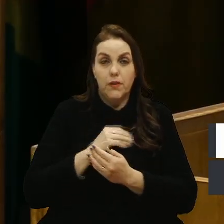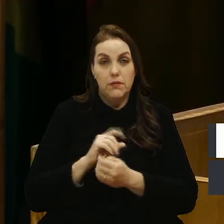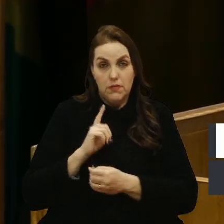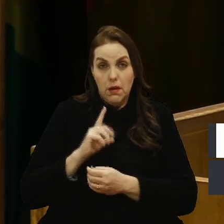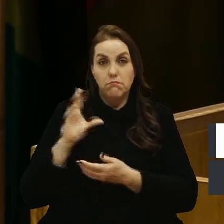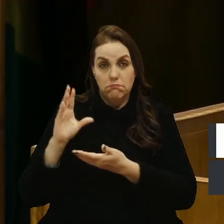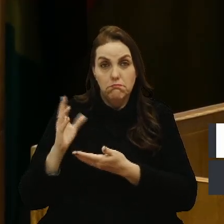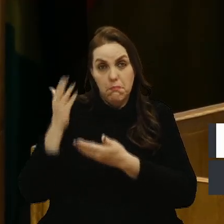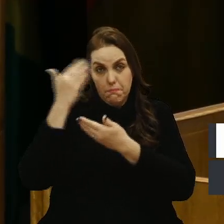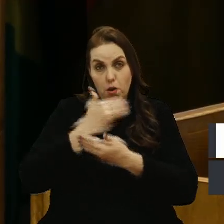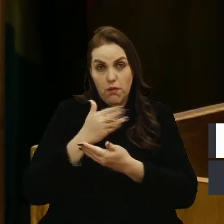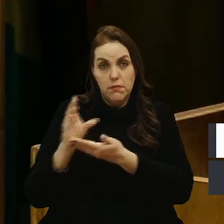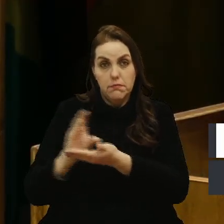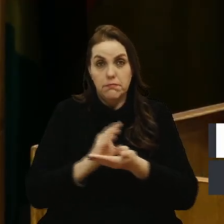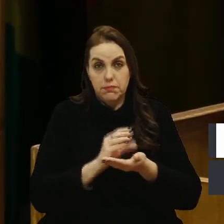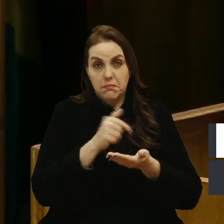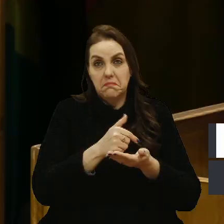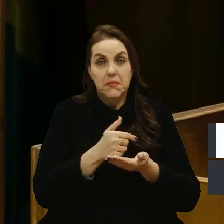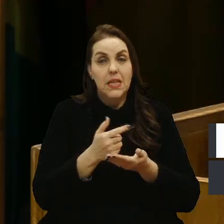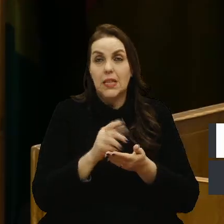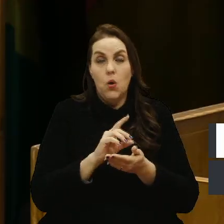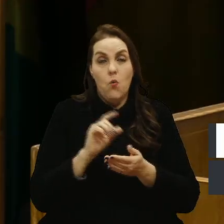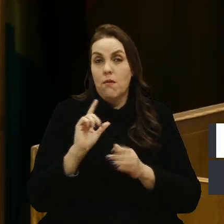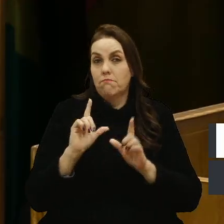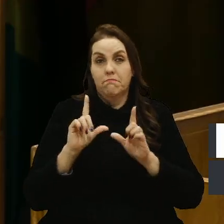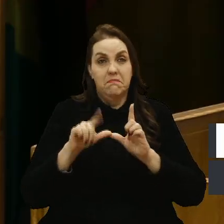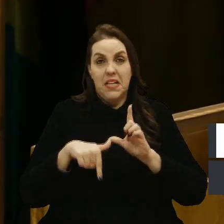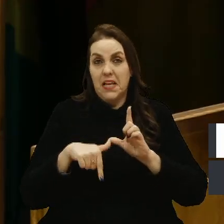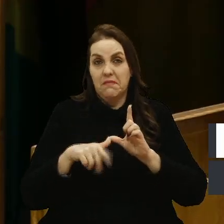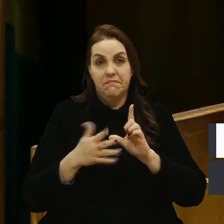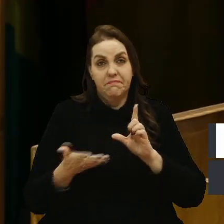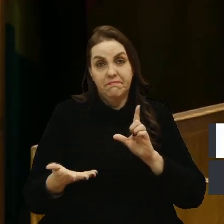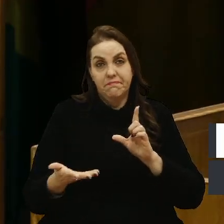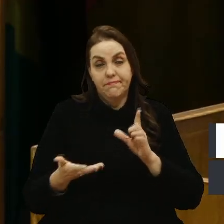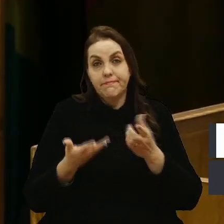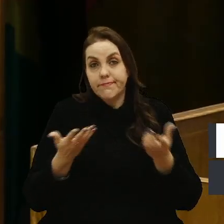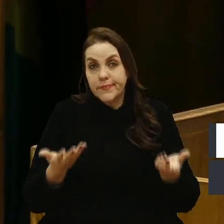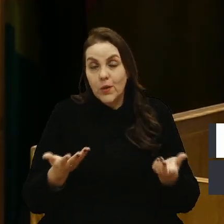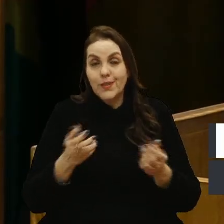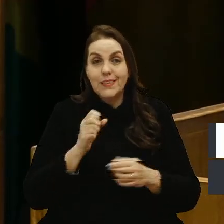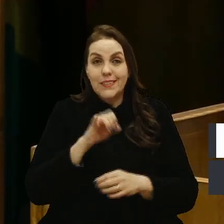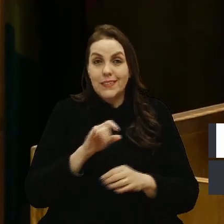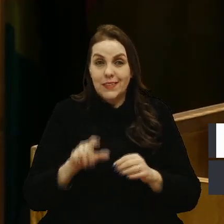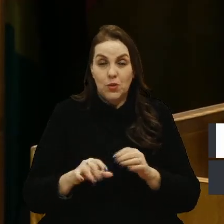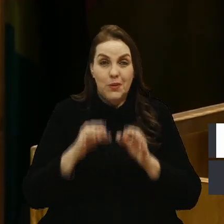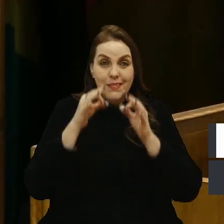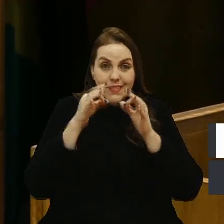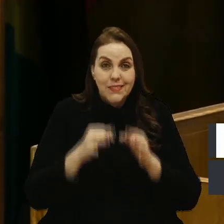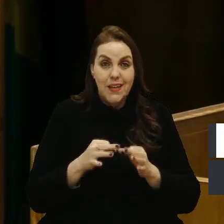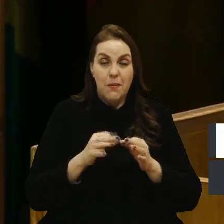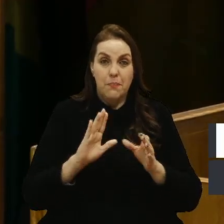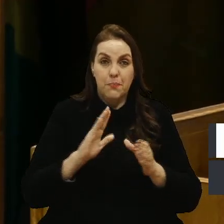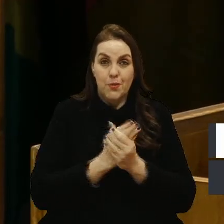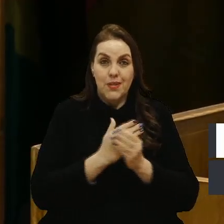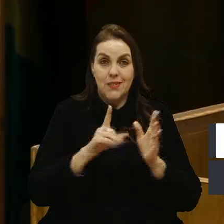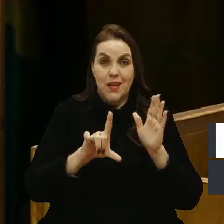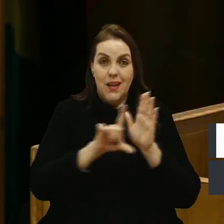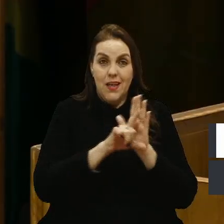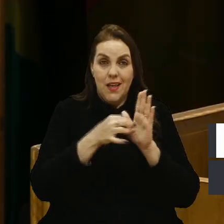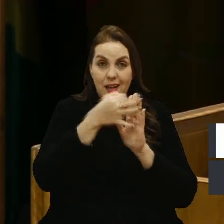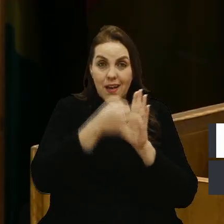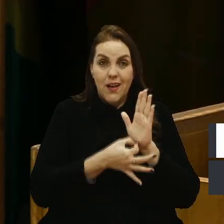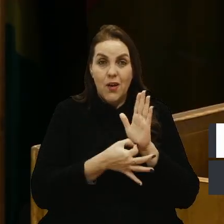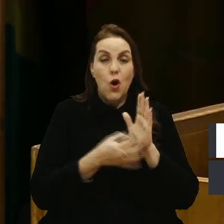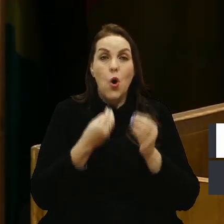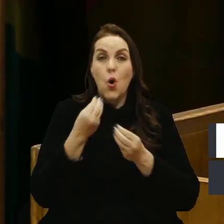obtidas não de forma legal. Então, se a gente não tem uma legalidade do processo, como que a gente vai